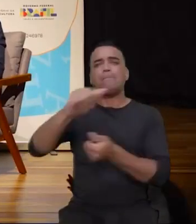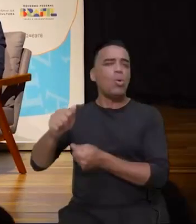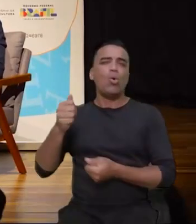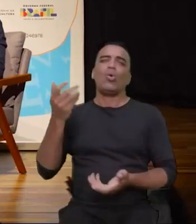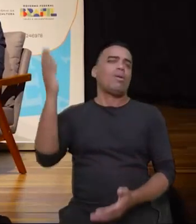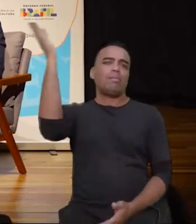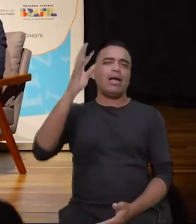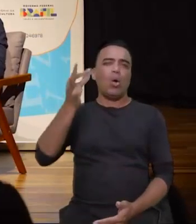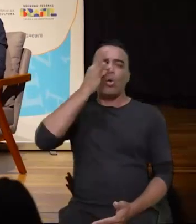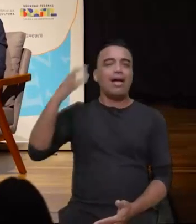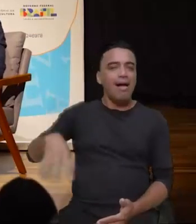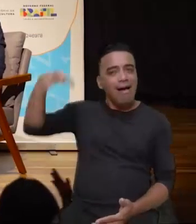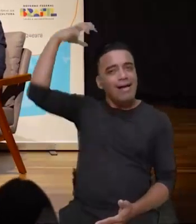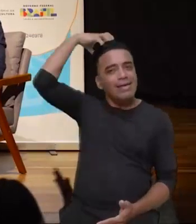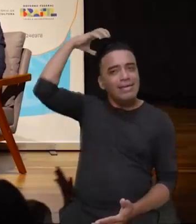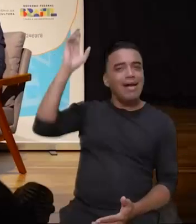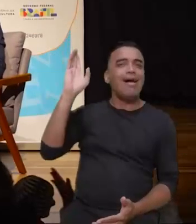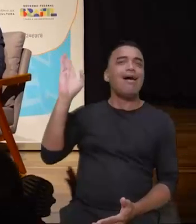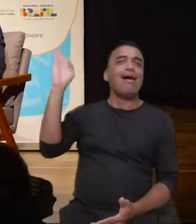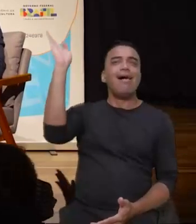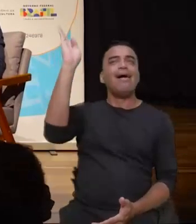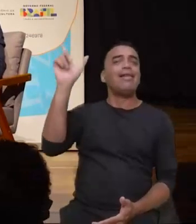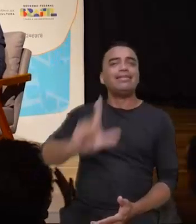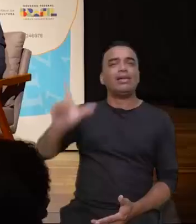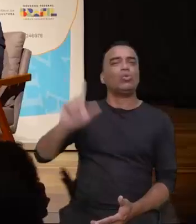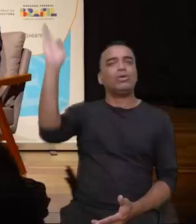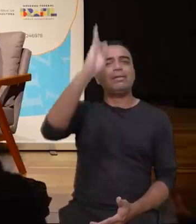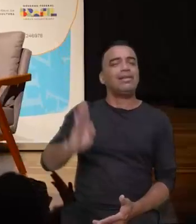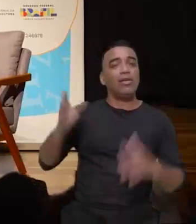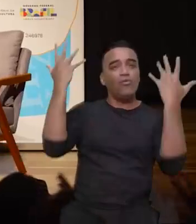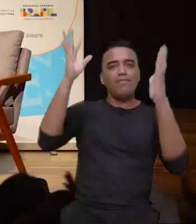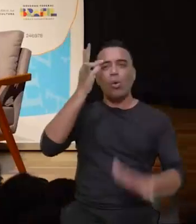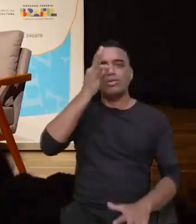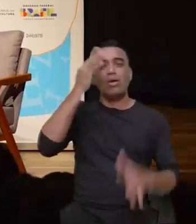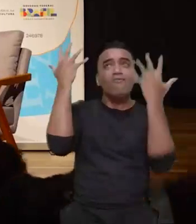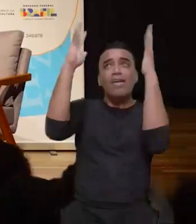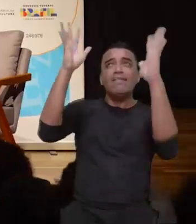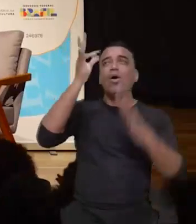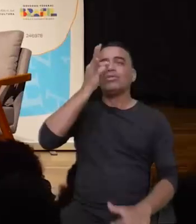Viva a rainha da literatura brasileira! Viva Conceição Evaristo!